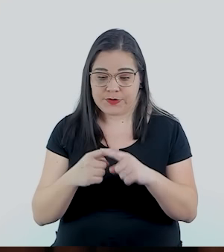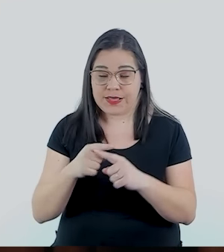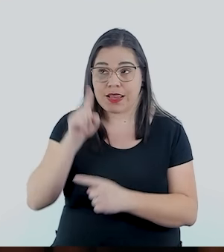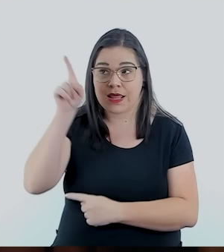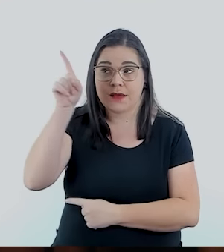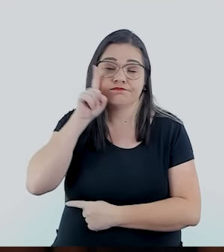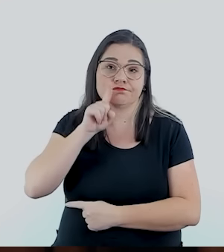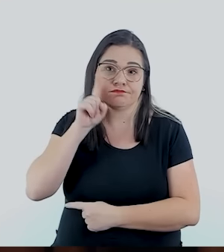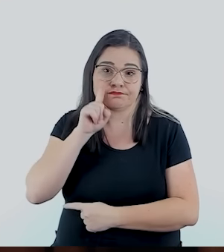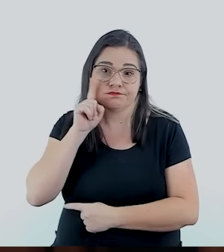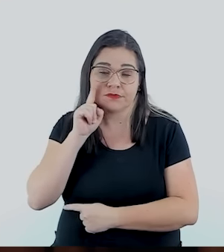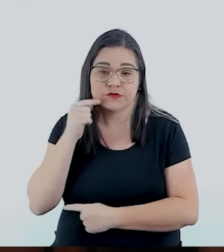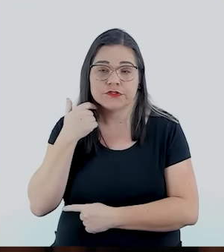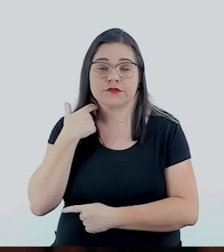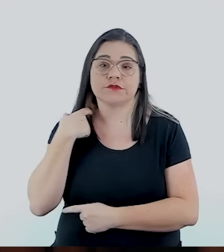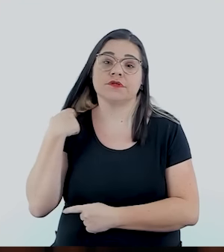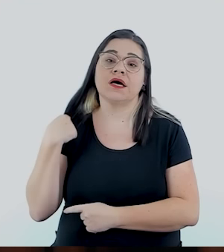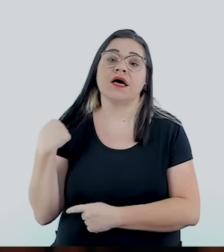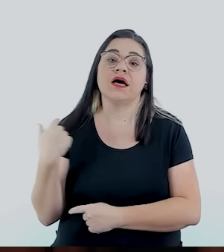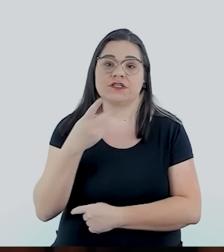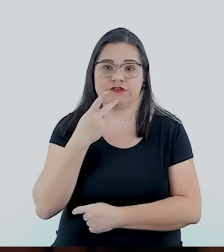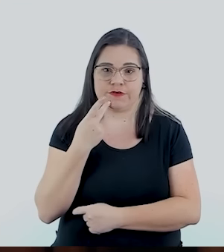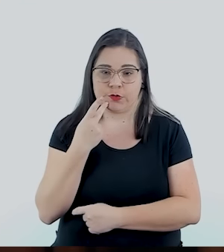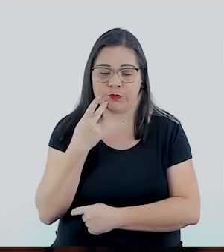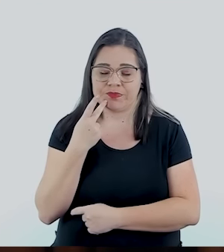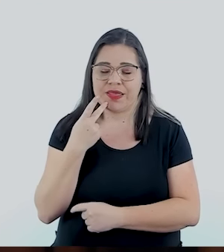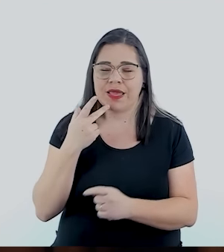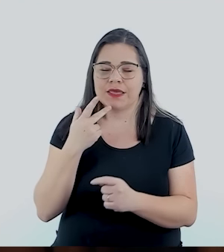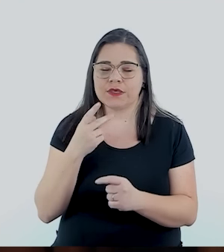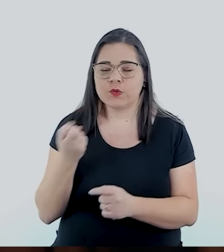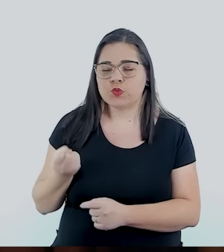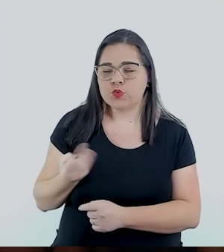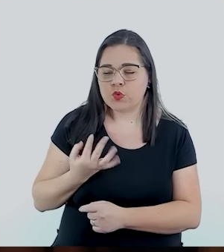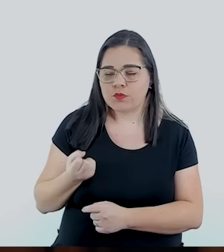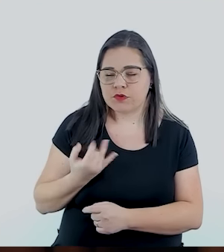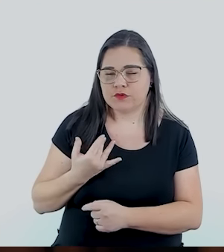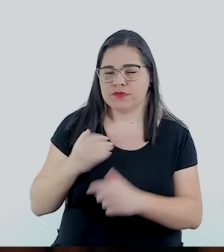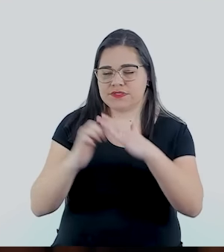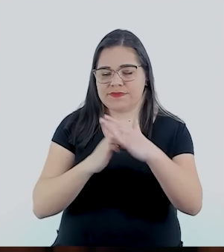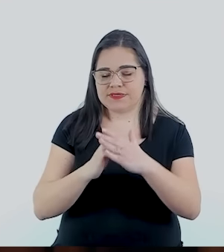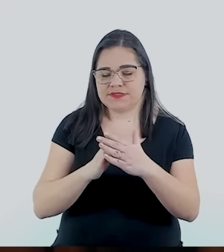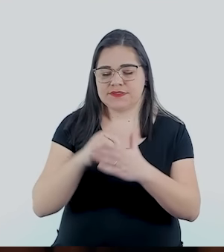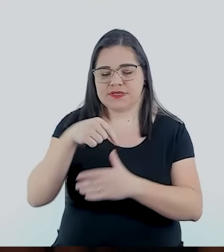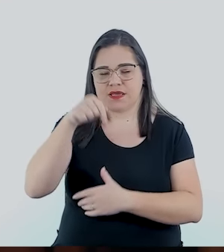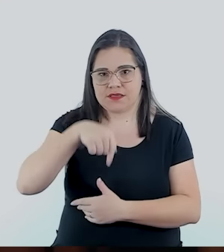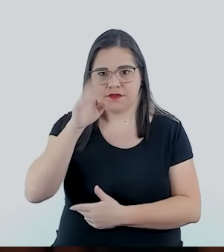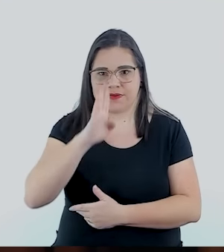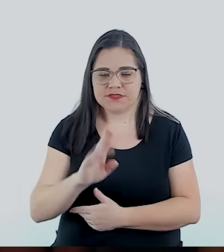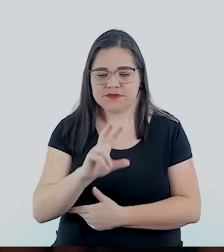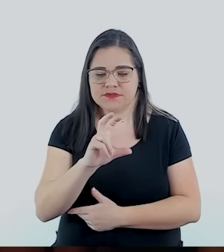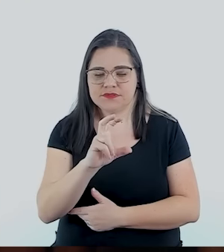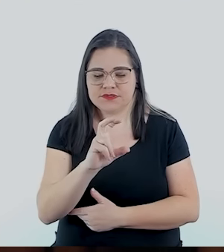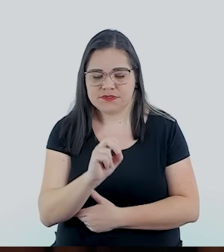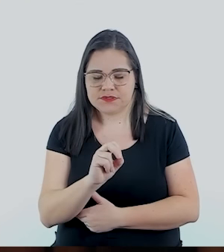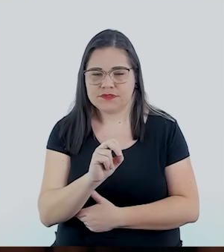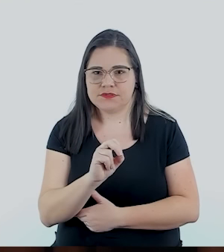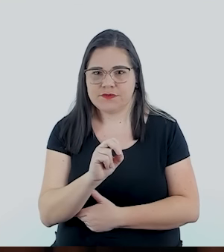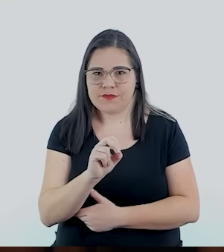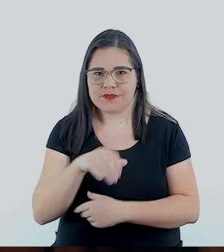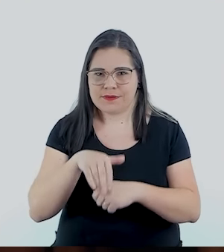Unidos quando a gente falou que a média de colaboradores quent mais de grandes empresa que não passa dos